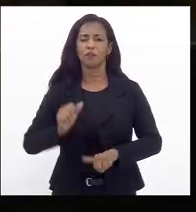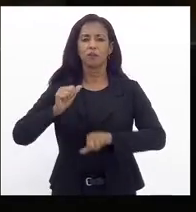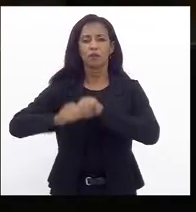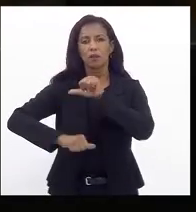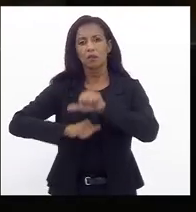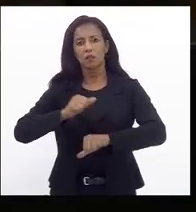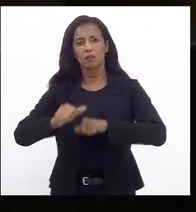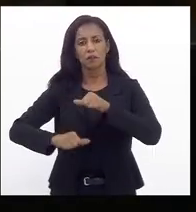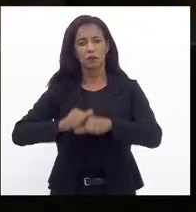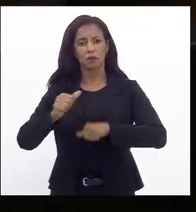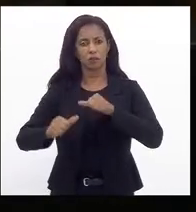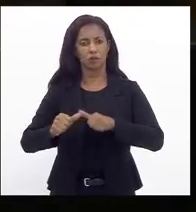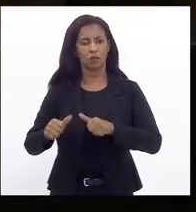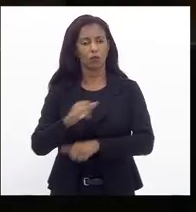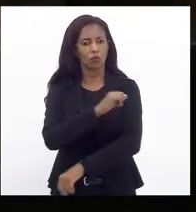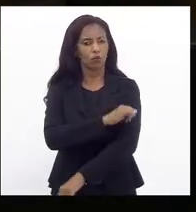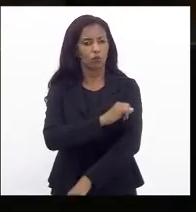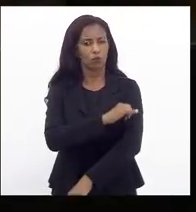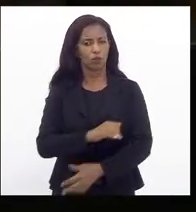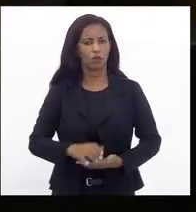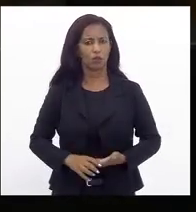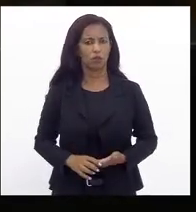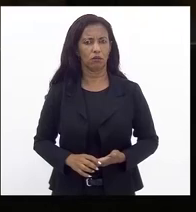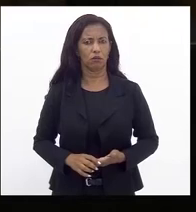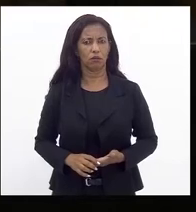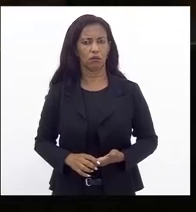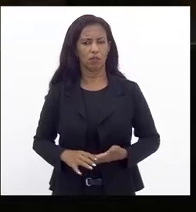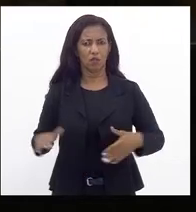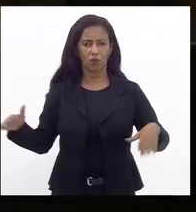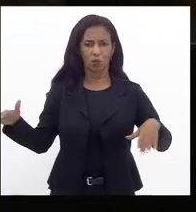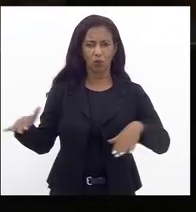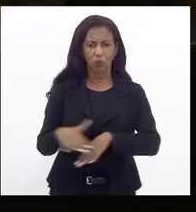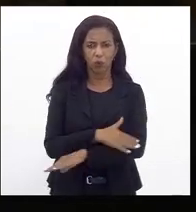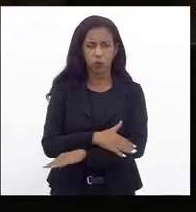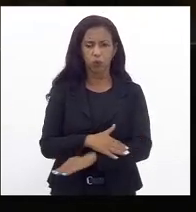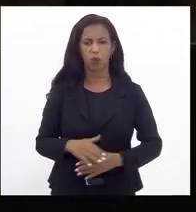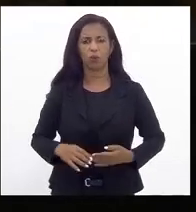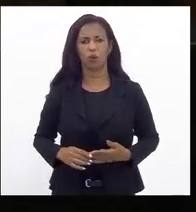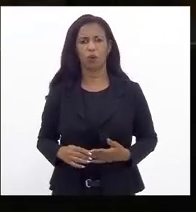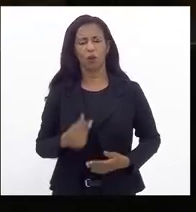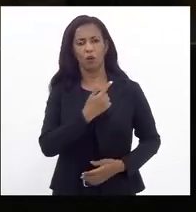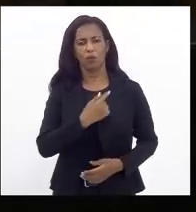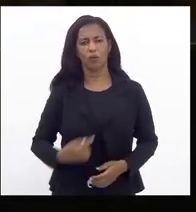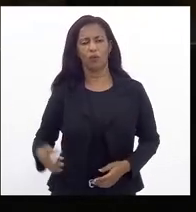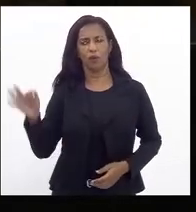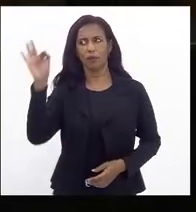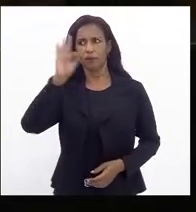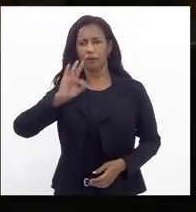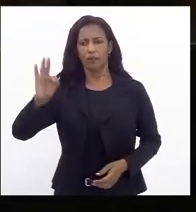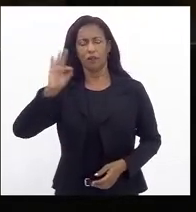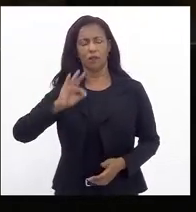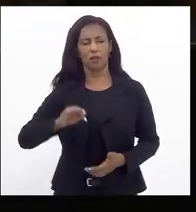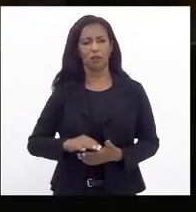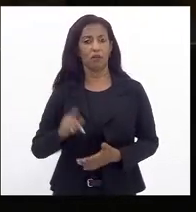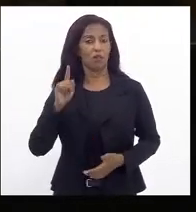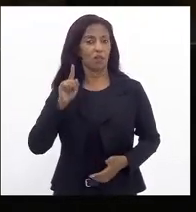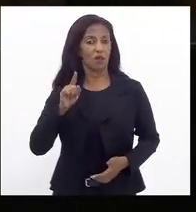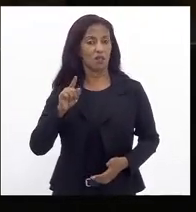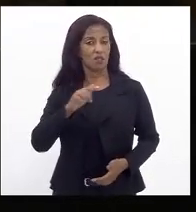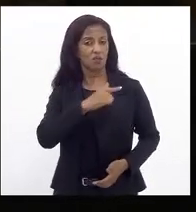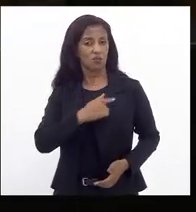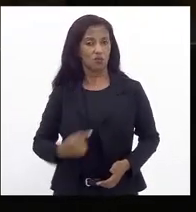transformação do Rio de Janeiro em subserviência ao governo federal esse